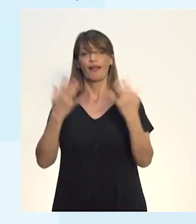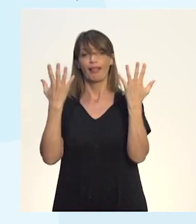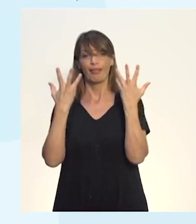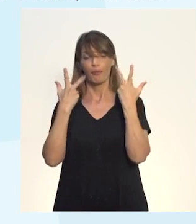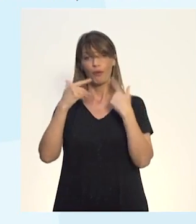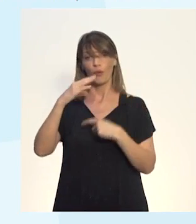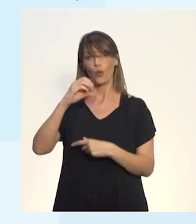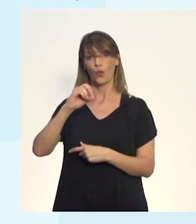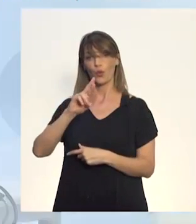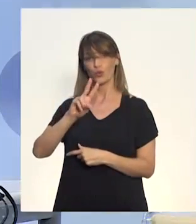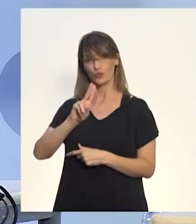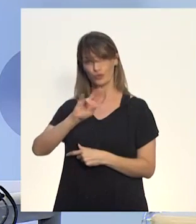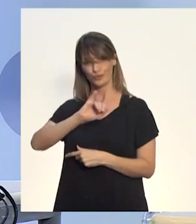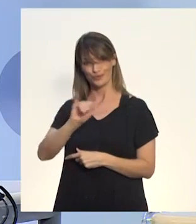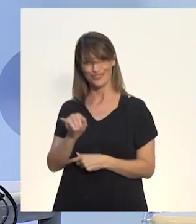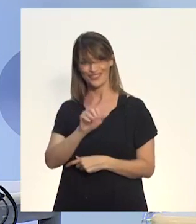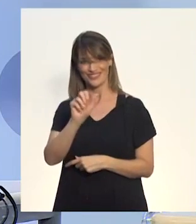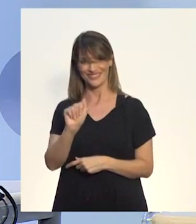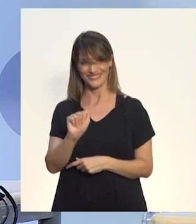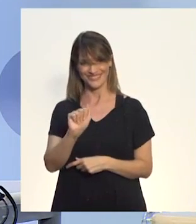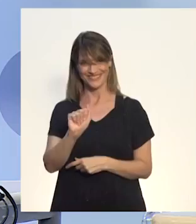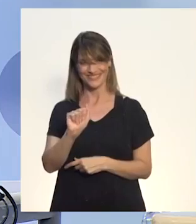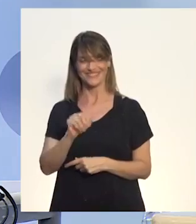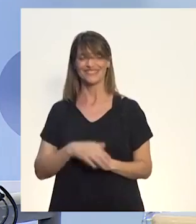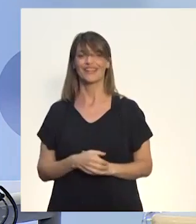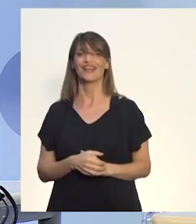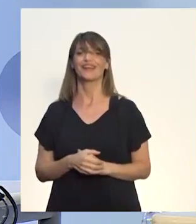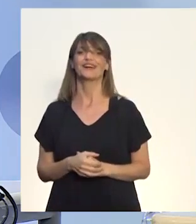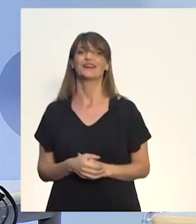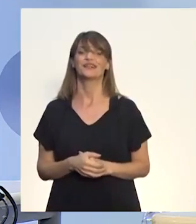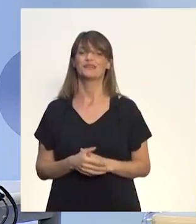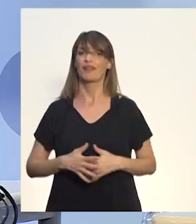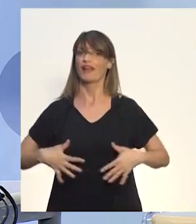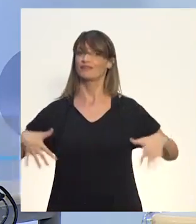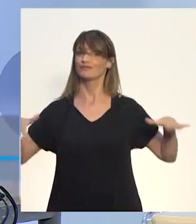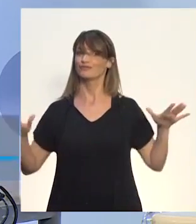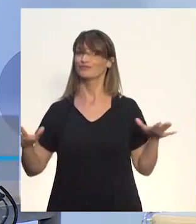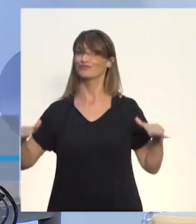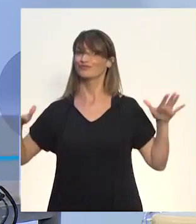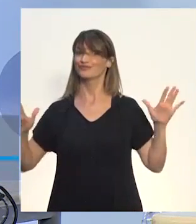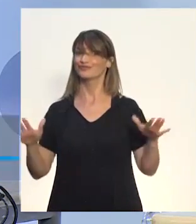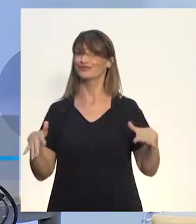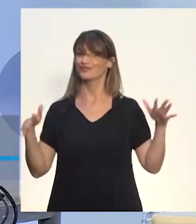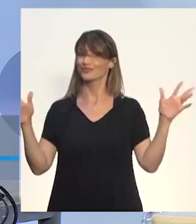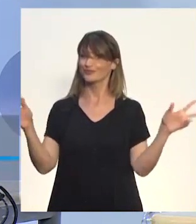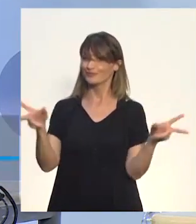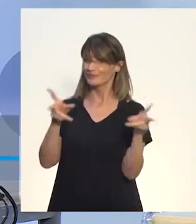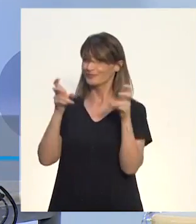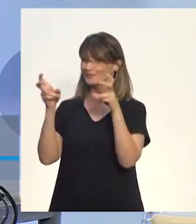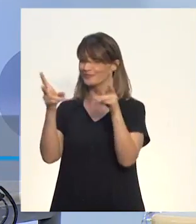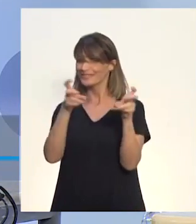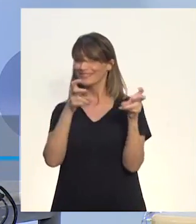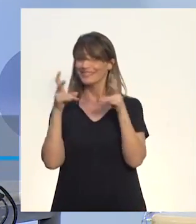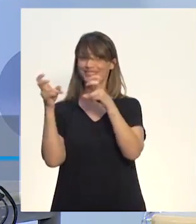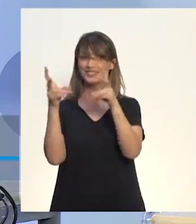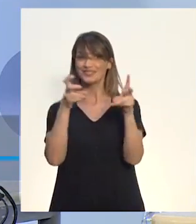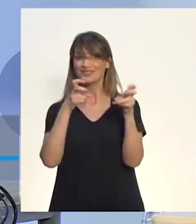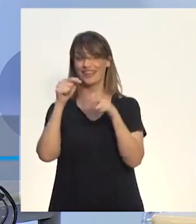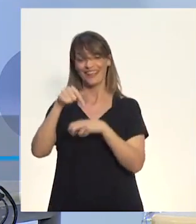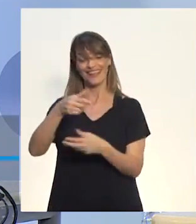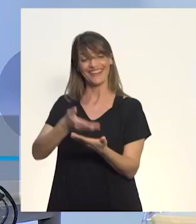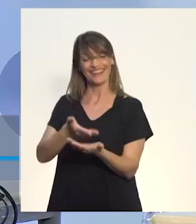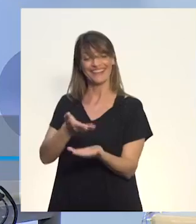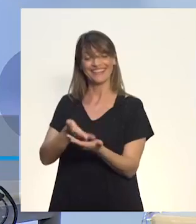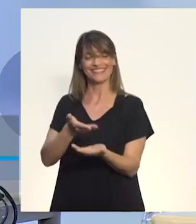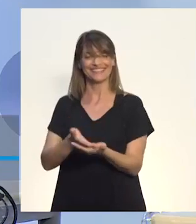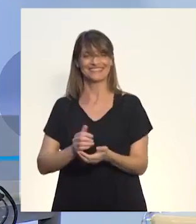coruja de Minerva, né, para abrir as asas, assim, para observar o nosso encontro, a nossa